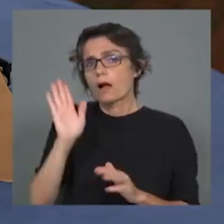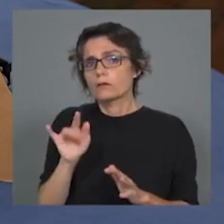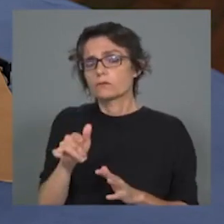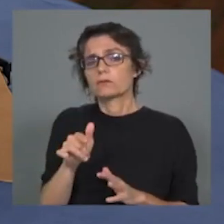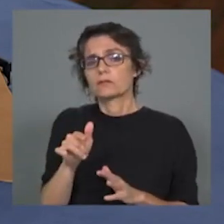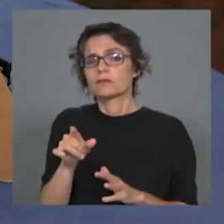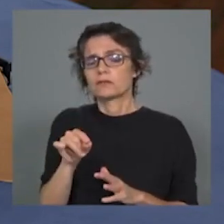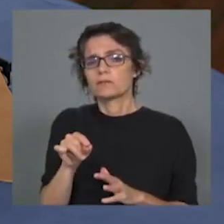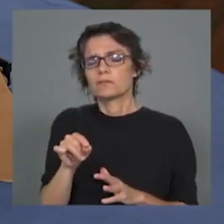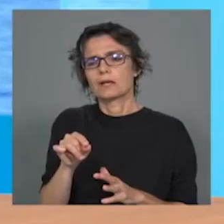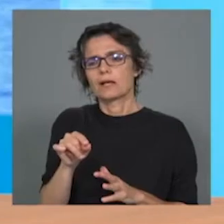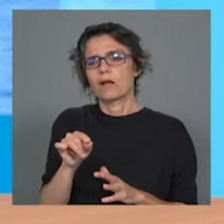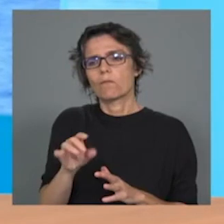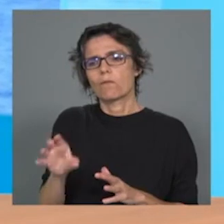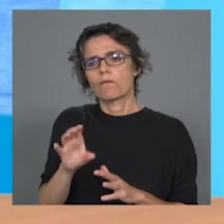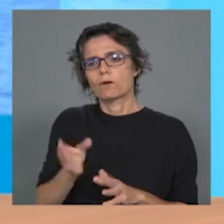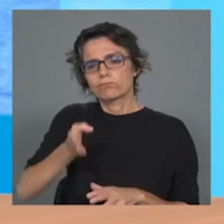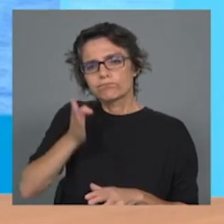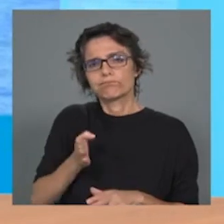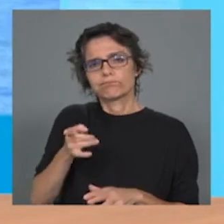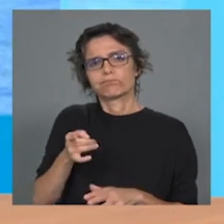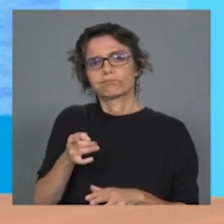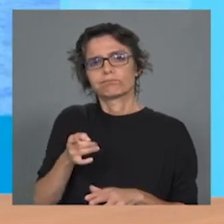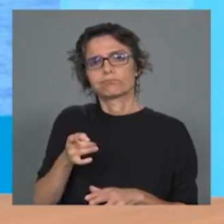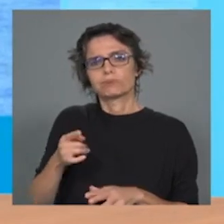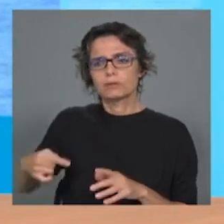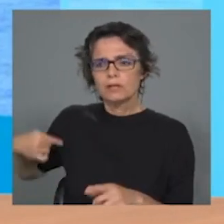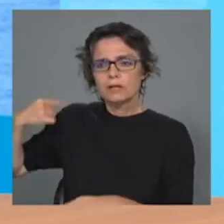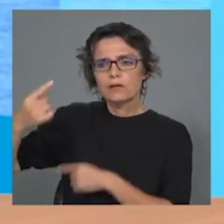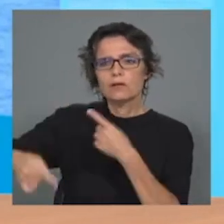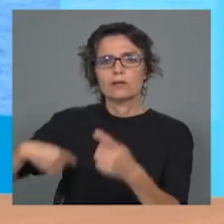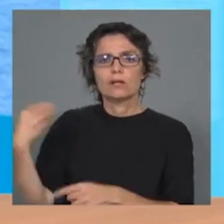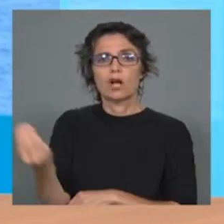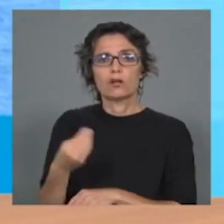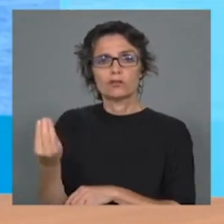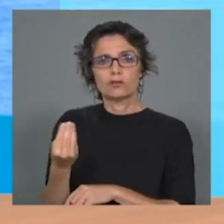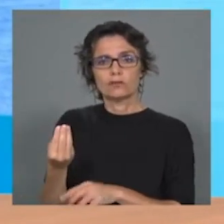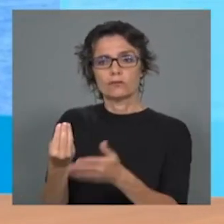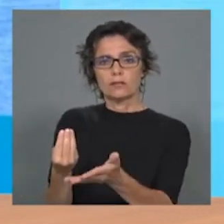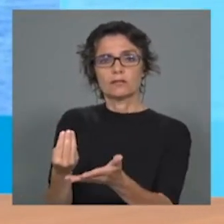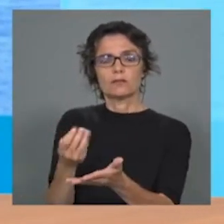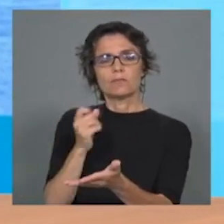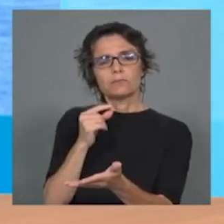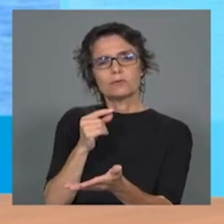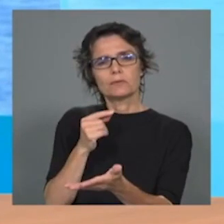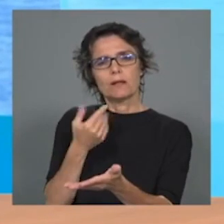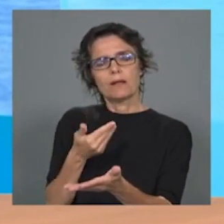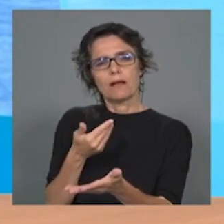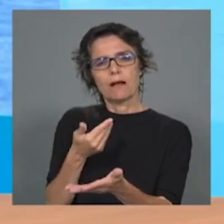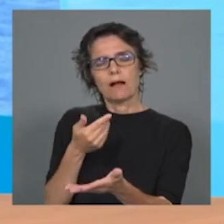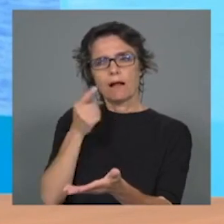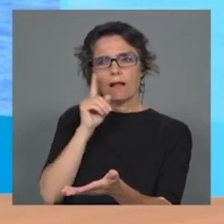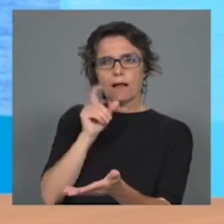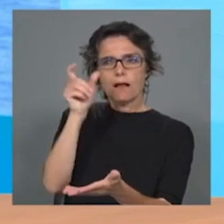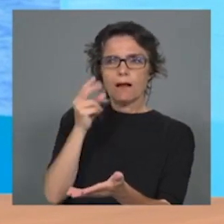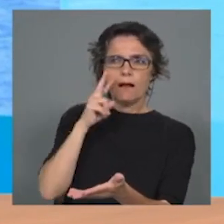toda a justiça que as novas gerações conheçam uma das protagonistas